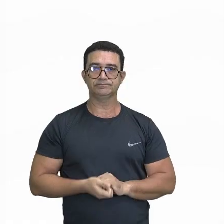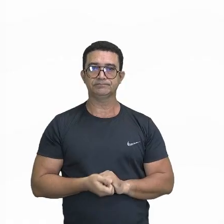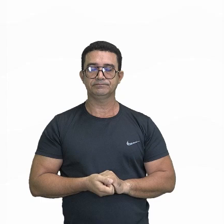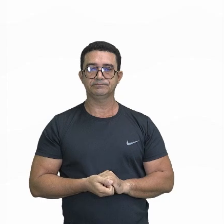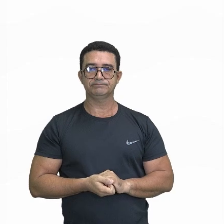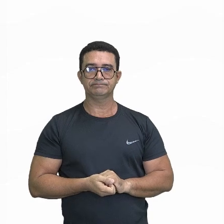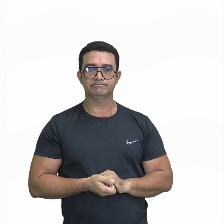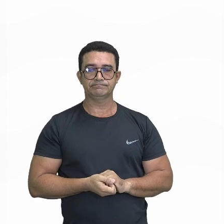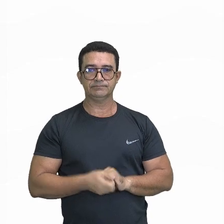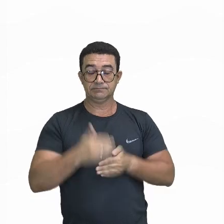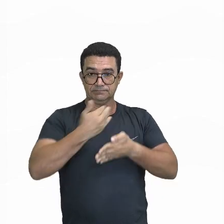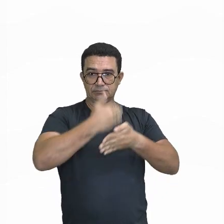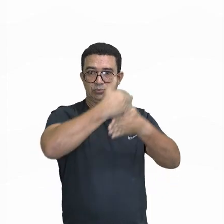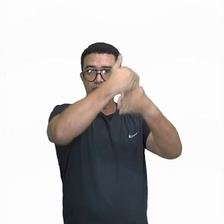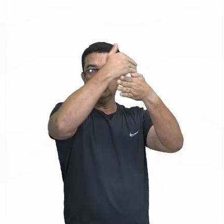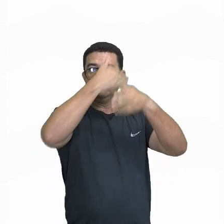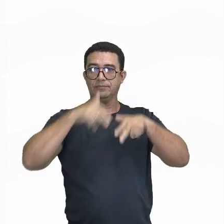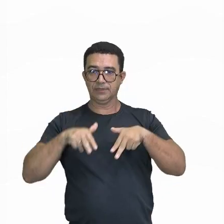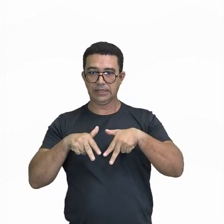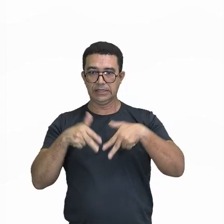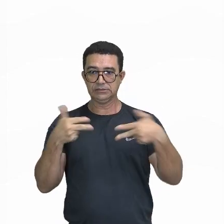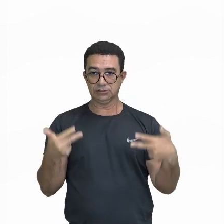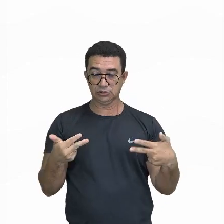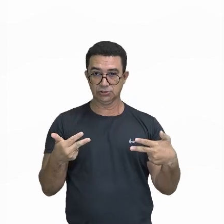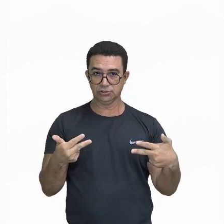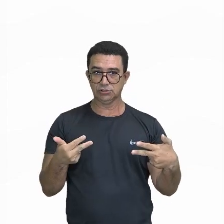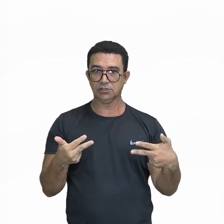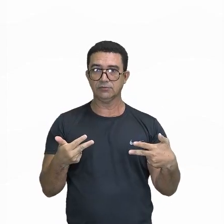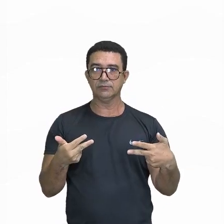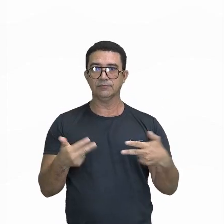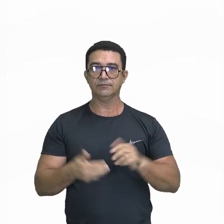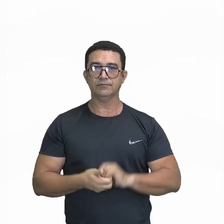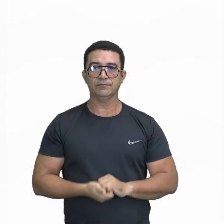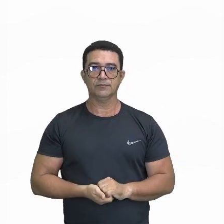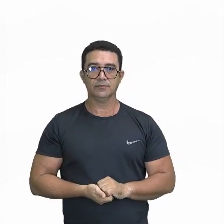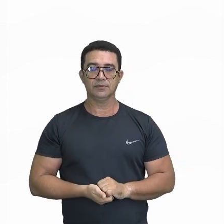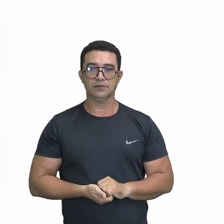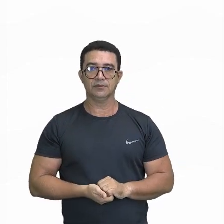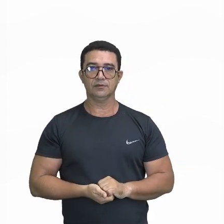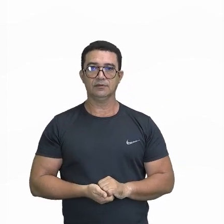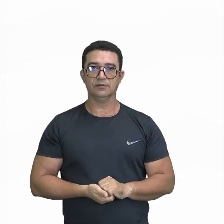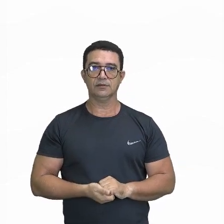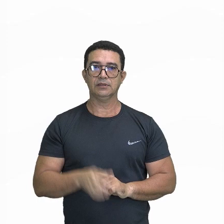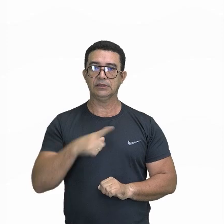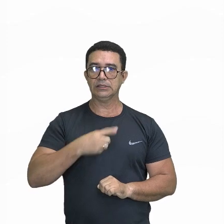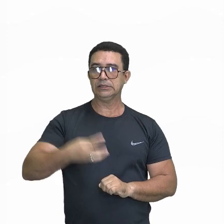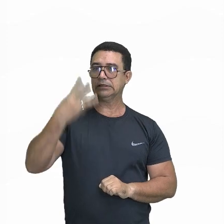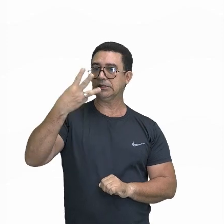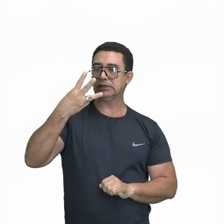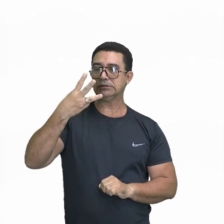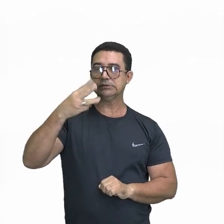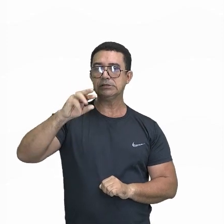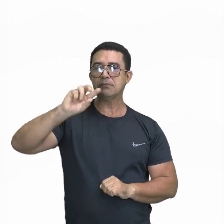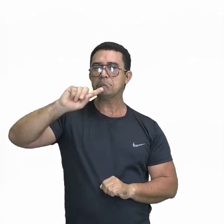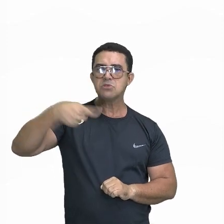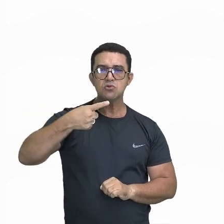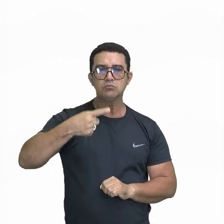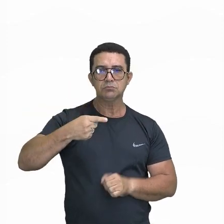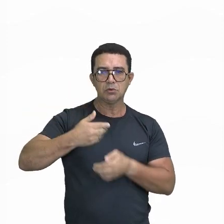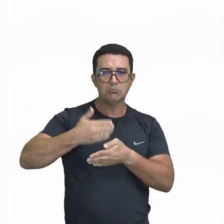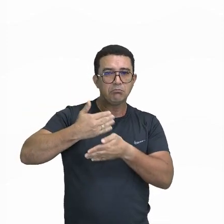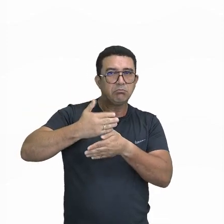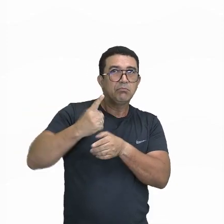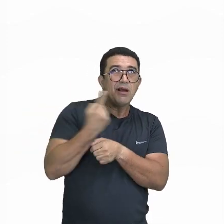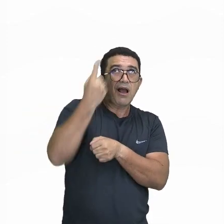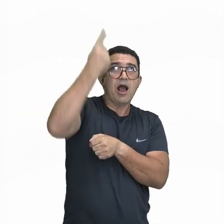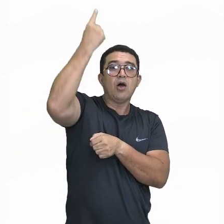mural Etnia é nomeado Todos Somos Um. Tem 3.000 metros quadrados. Para a